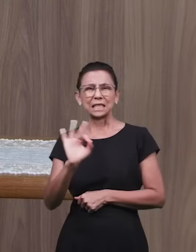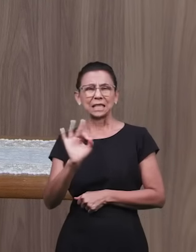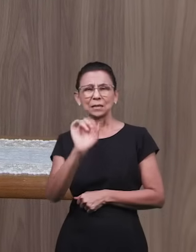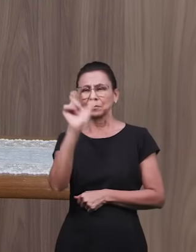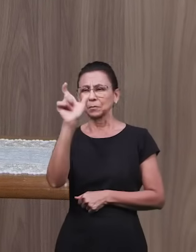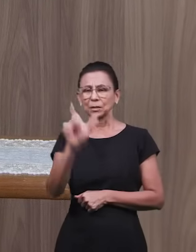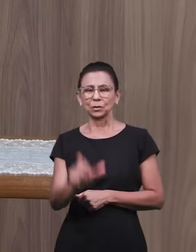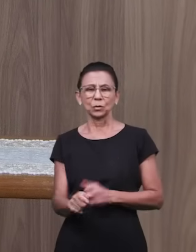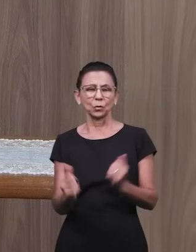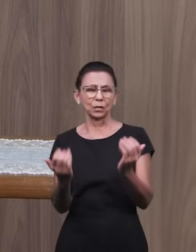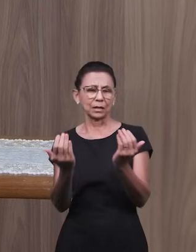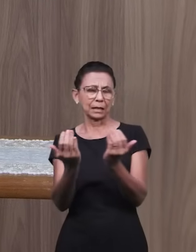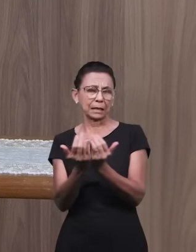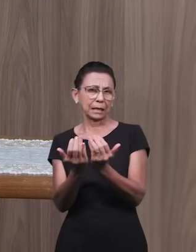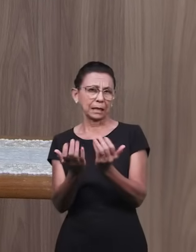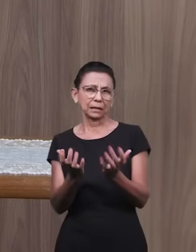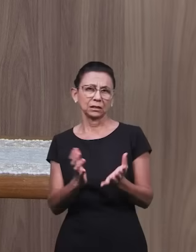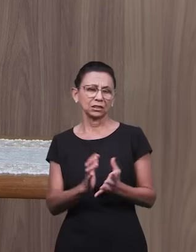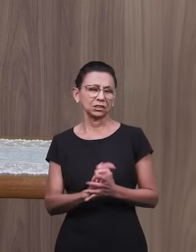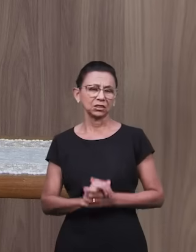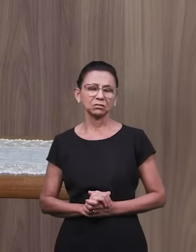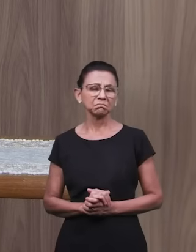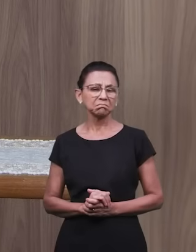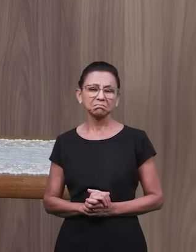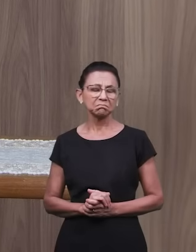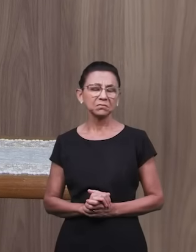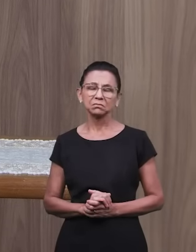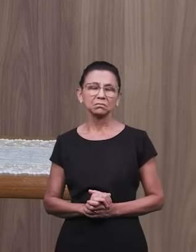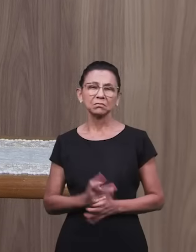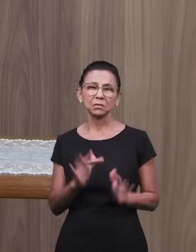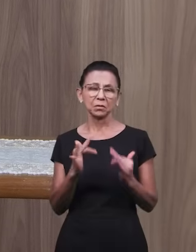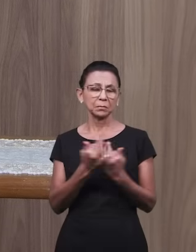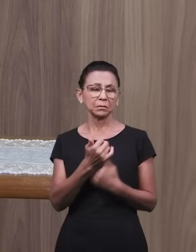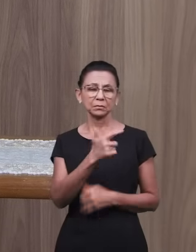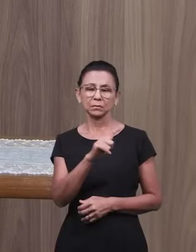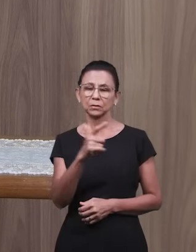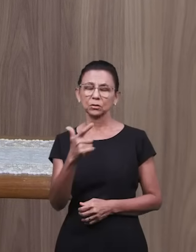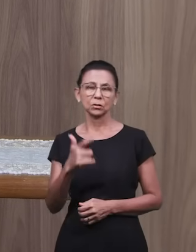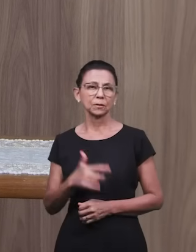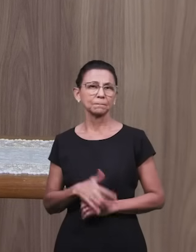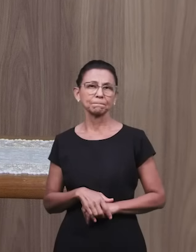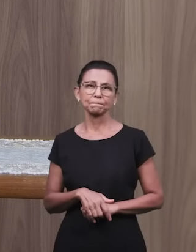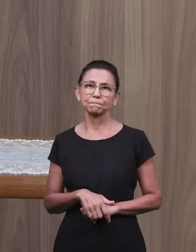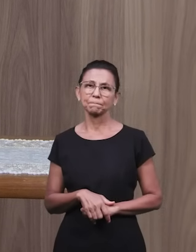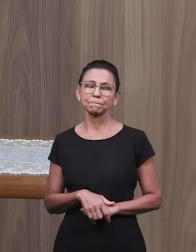com pessoas evangélicas na minha família.